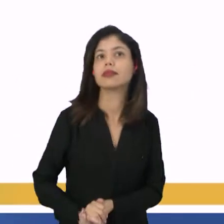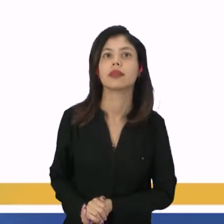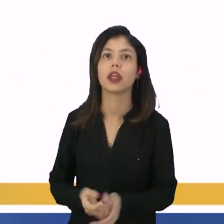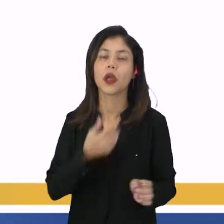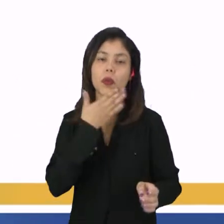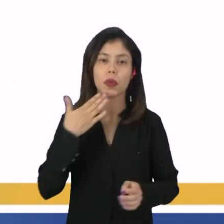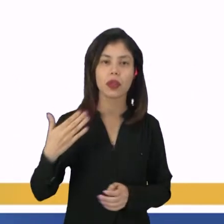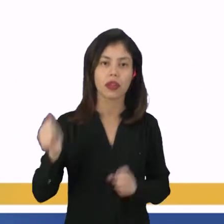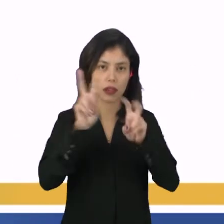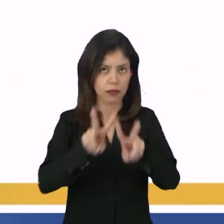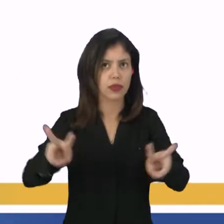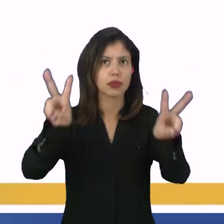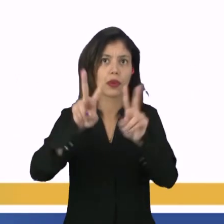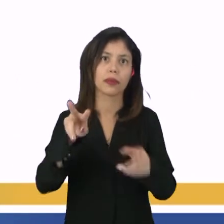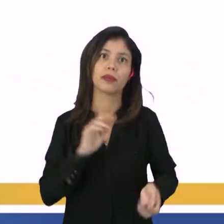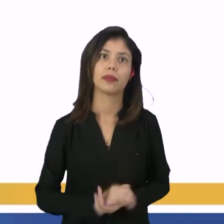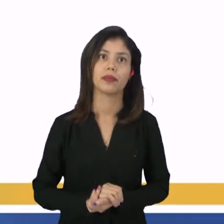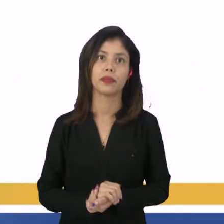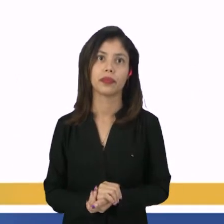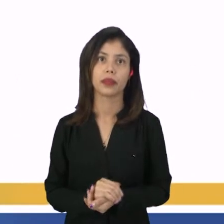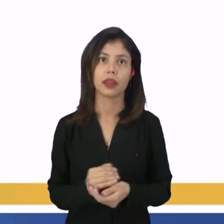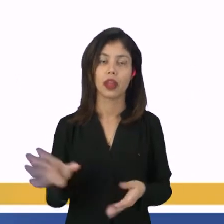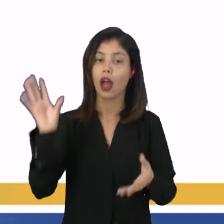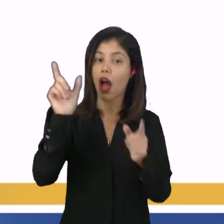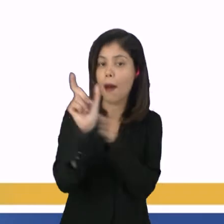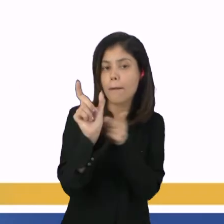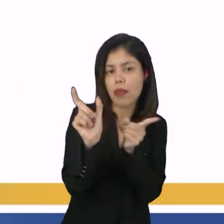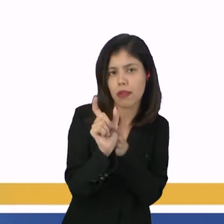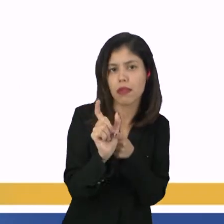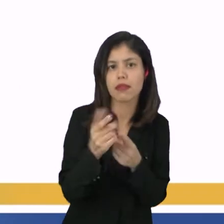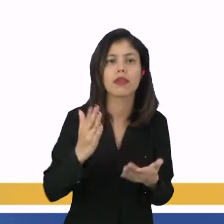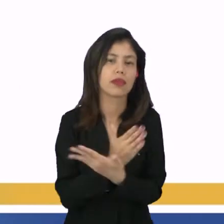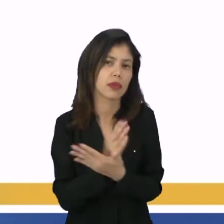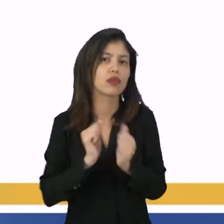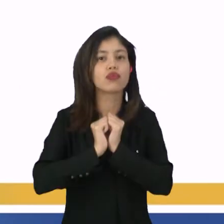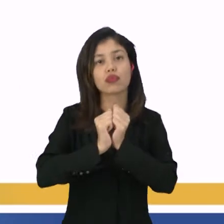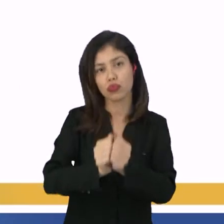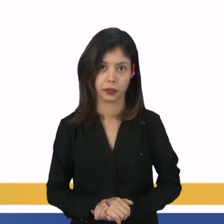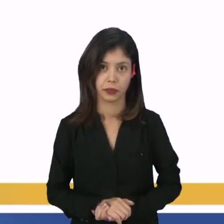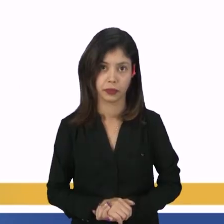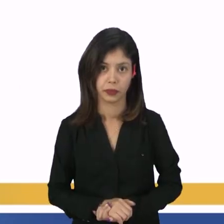e proporcionar uma experiência visual que acrescente algo às palavras.